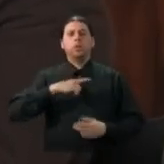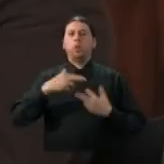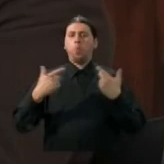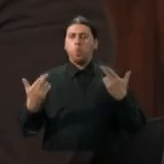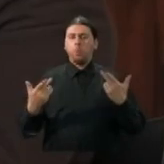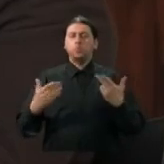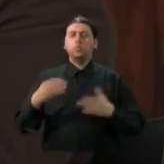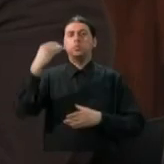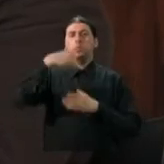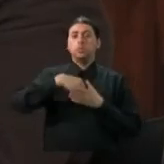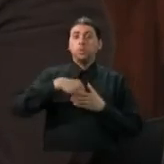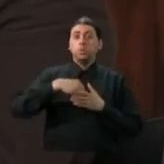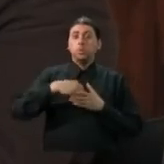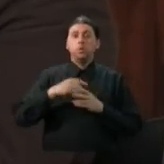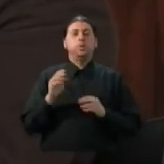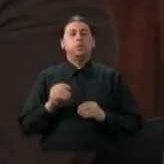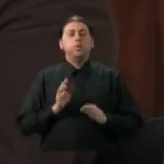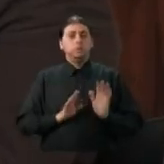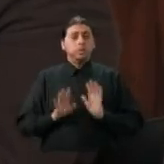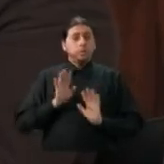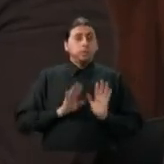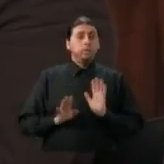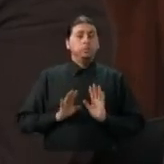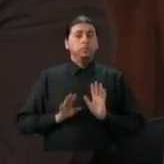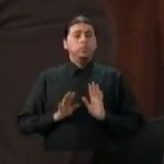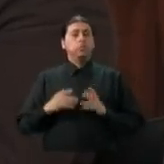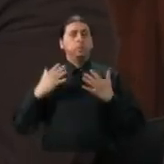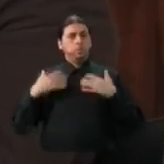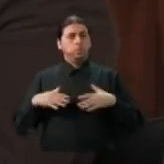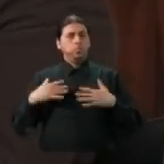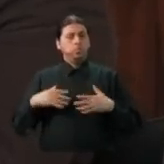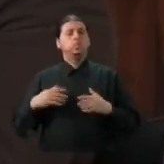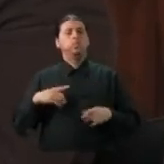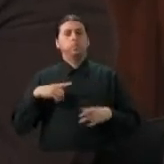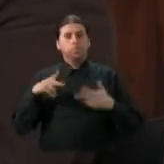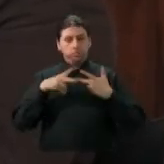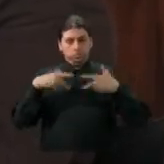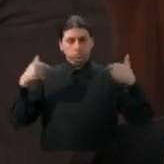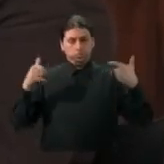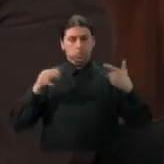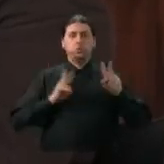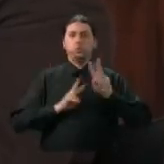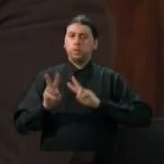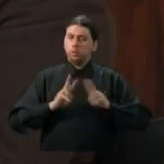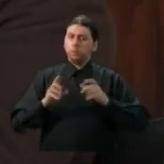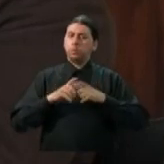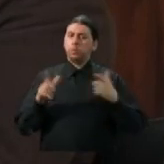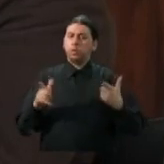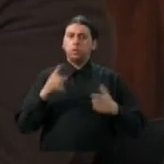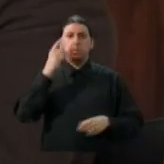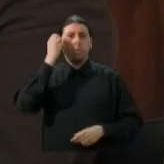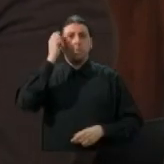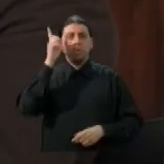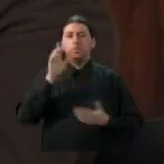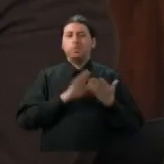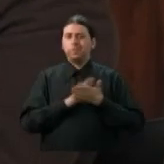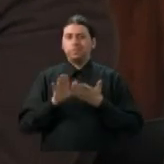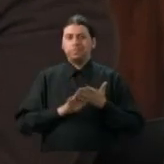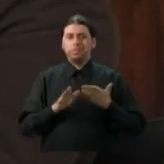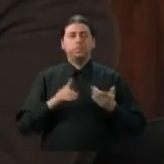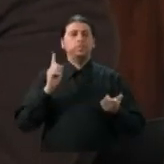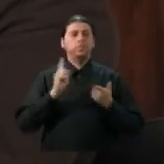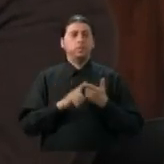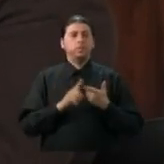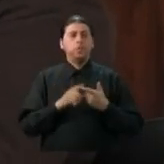de um organismo mais delicado, mais, né, que tem que ter mais cuidados, né? A gente não se dá conta.